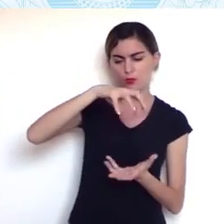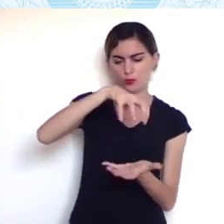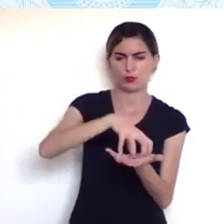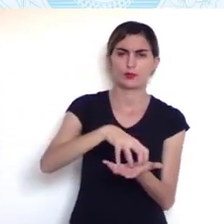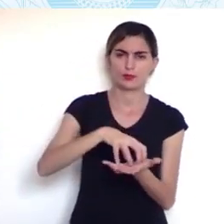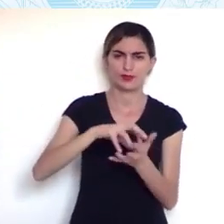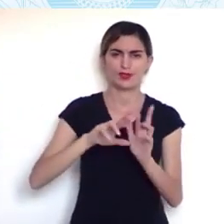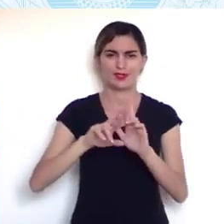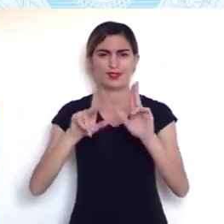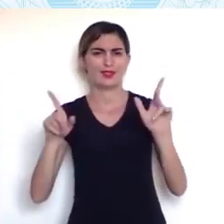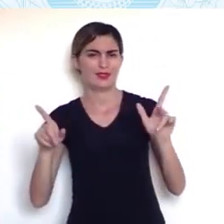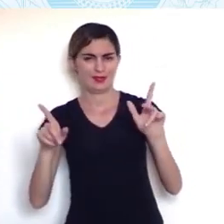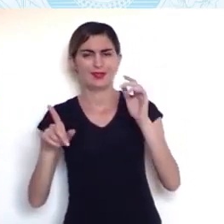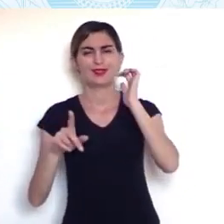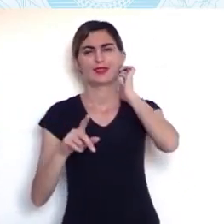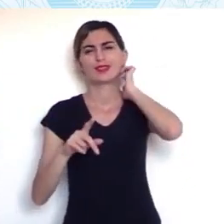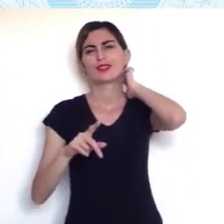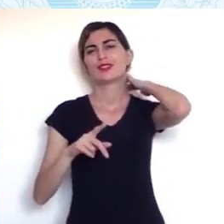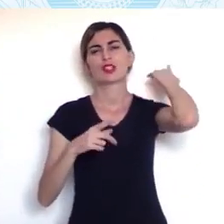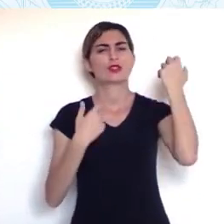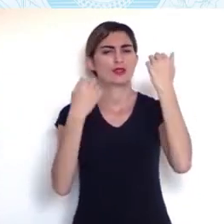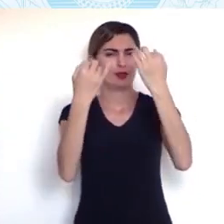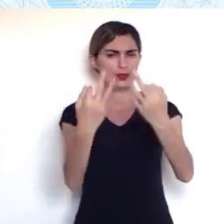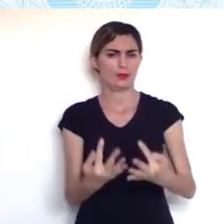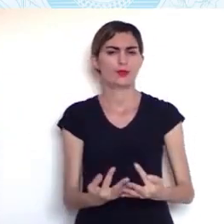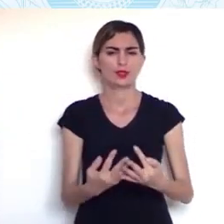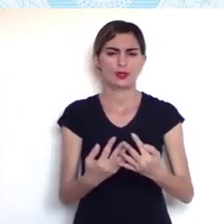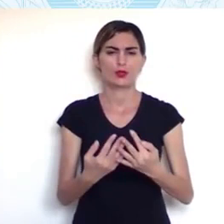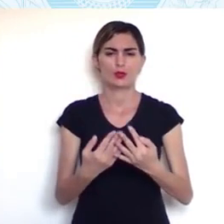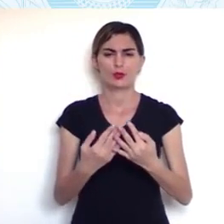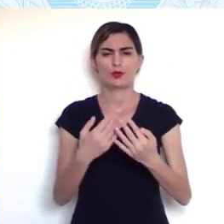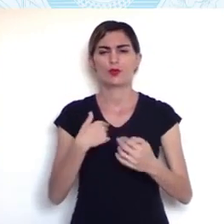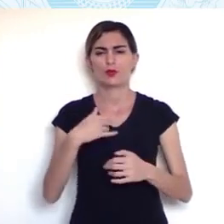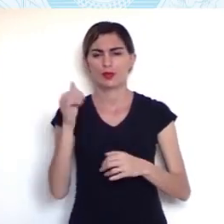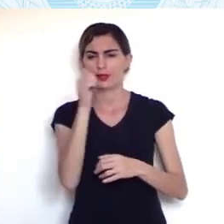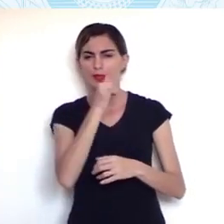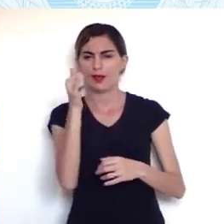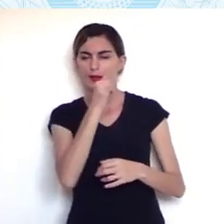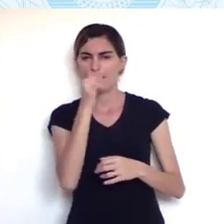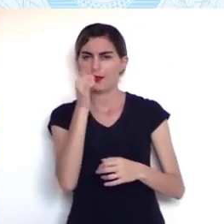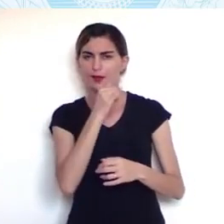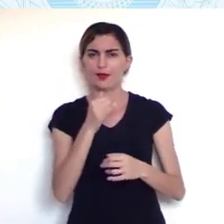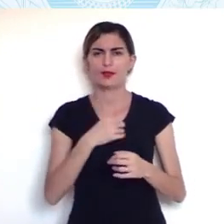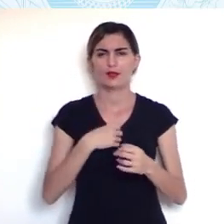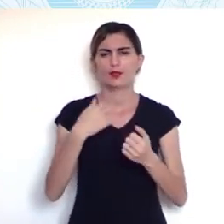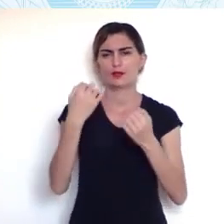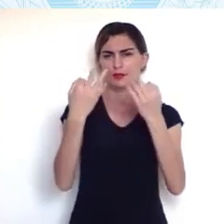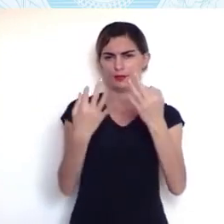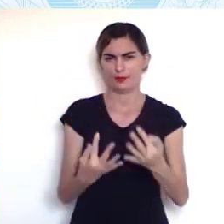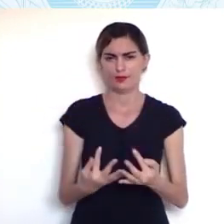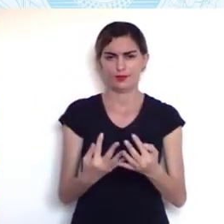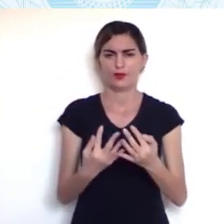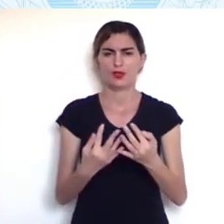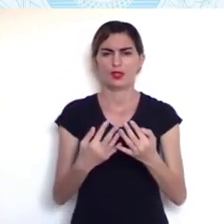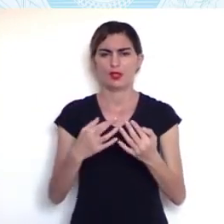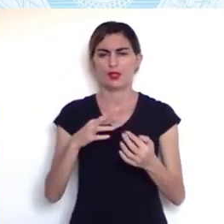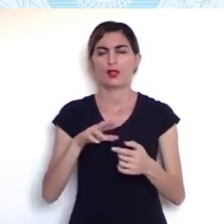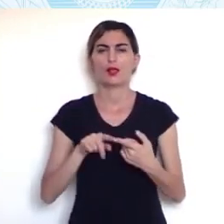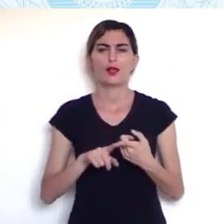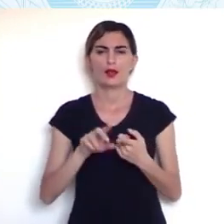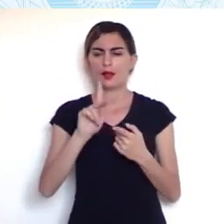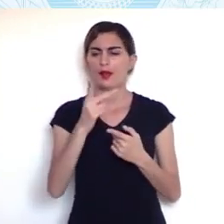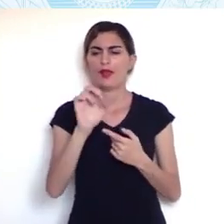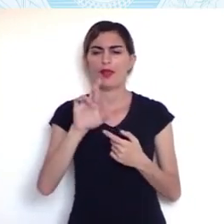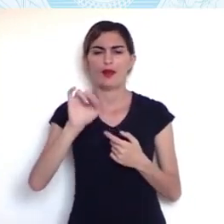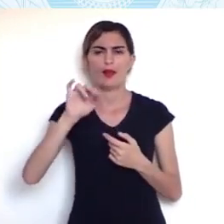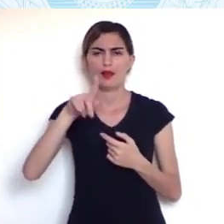Bruno divulgou as ideias de Copérnico na Itália. Vai ser considerado como herege, vai ser